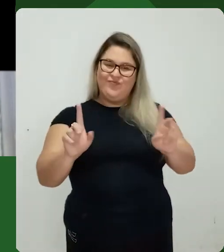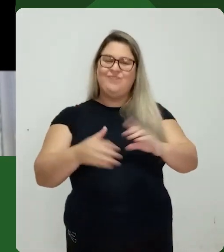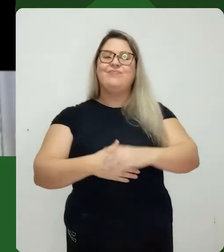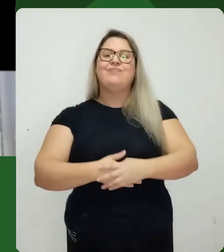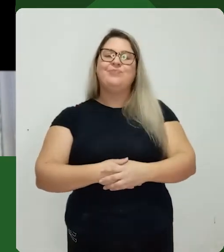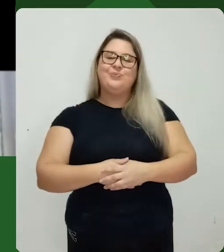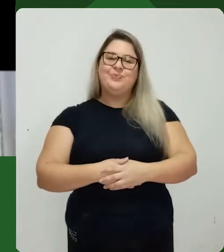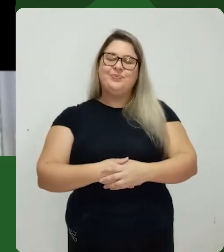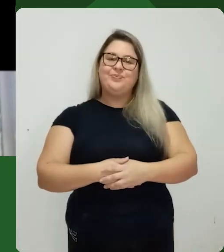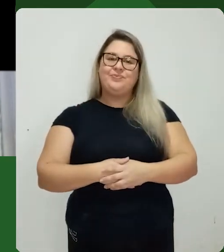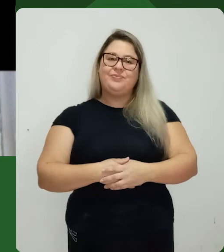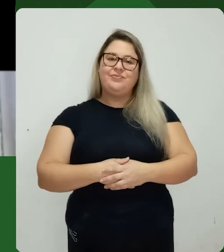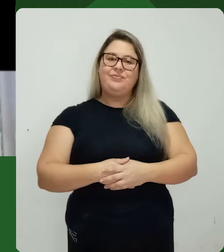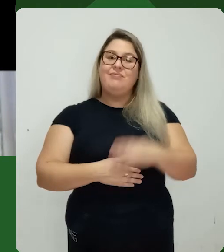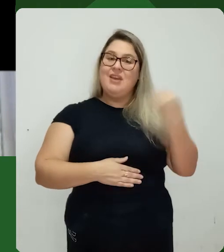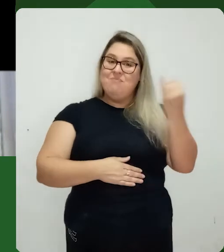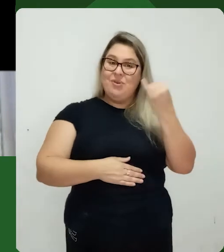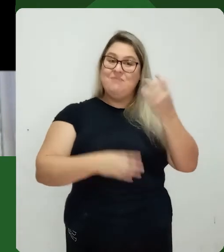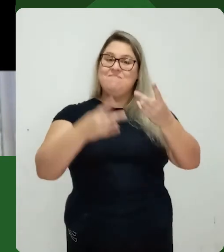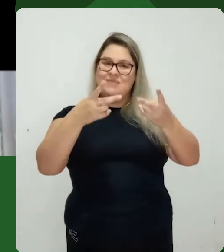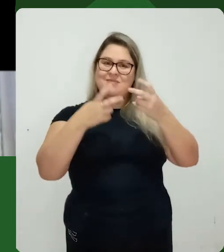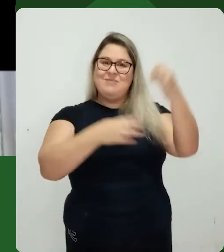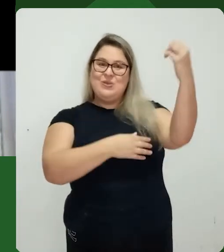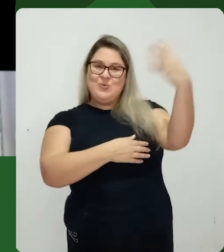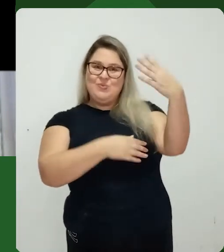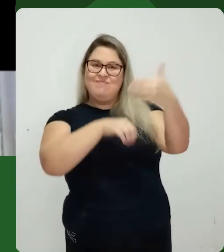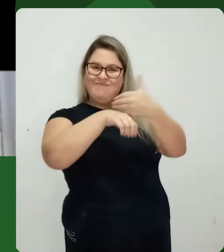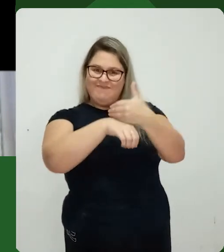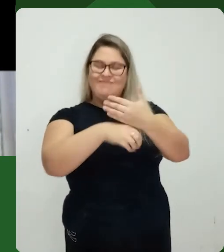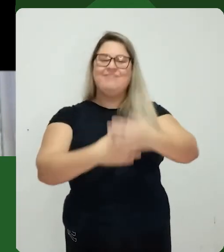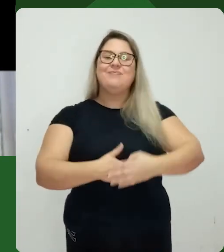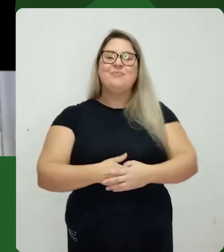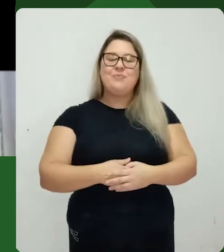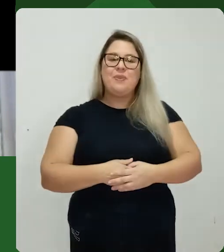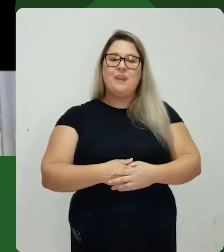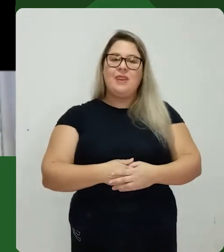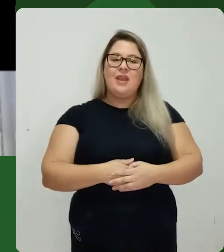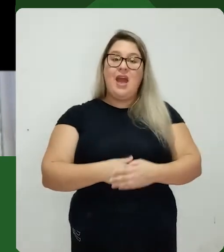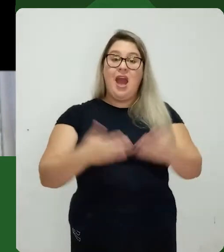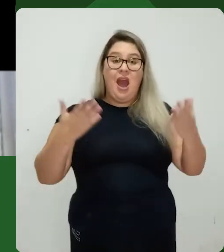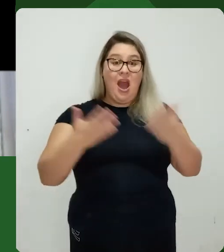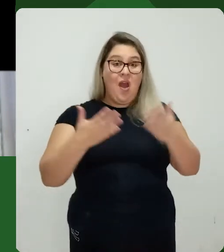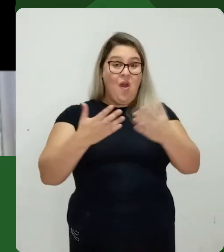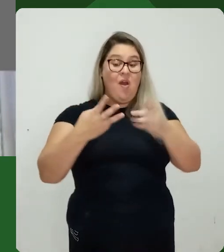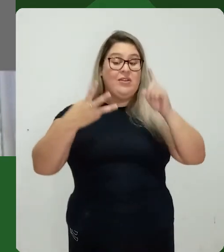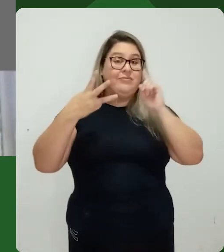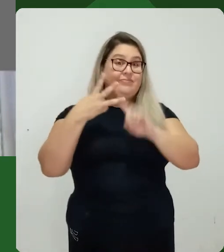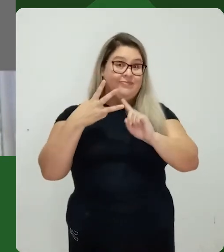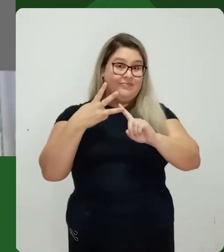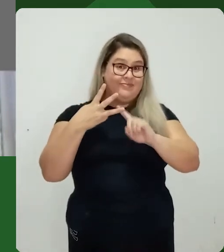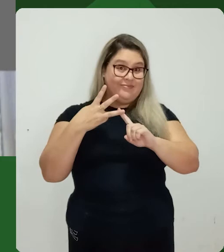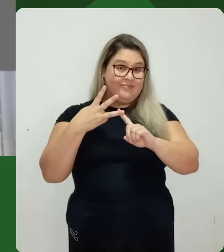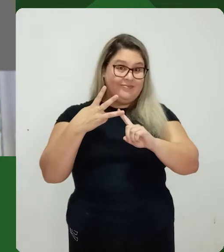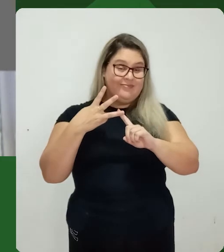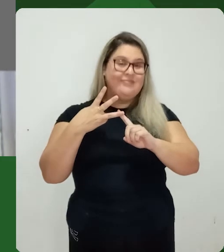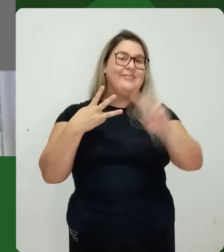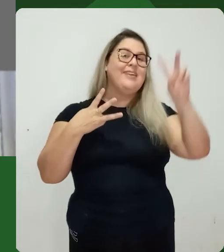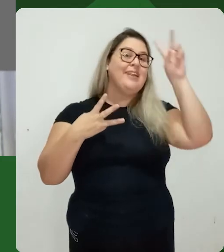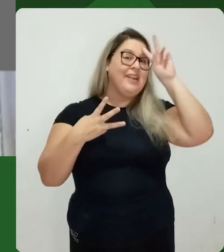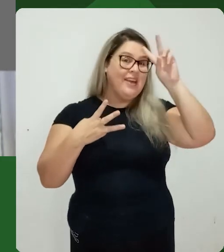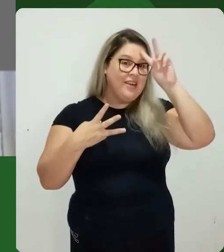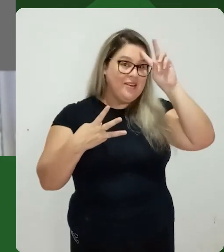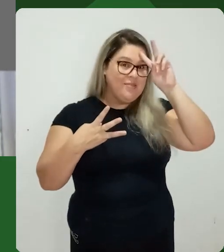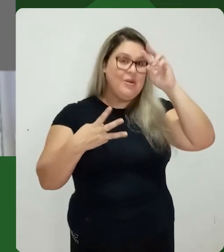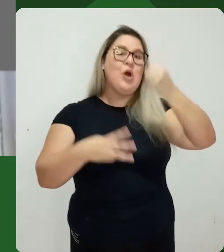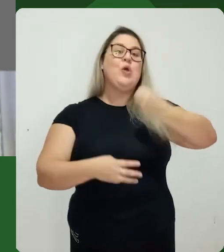essa abertura do diafragma. Então, tem essa diferença bem significativa da quantidade de luz que está entrando. Eu vou